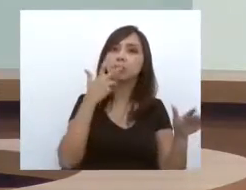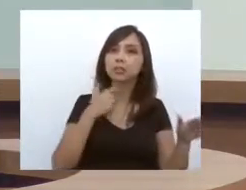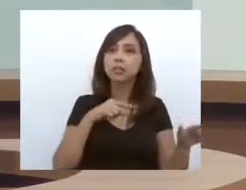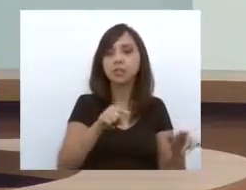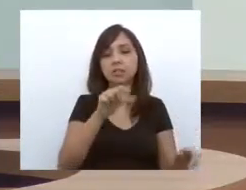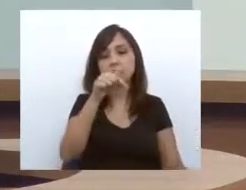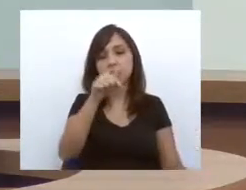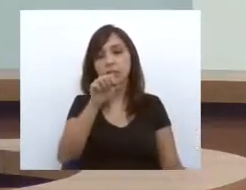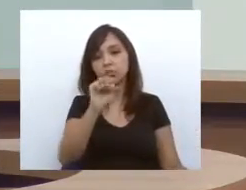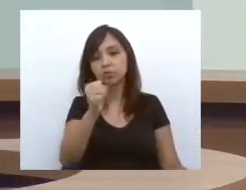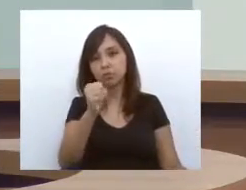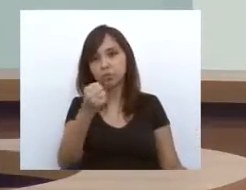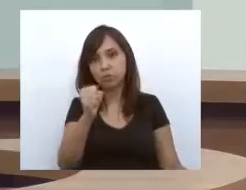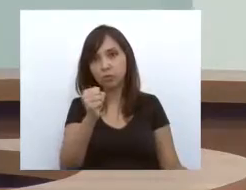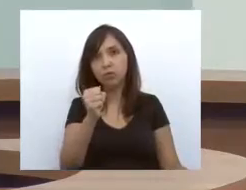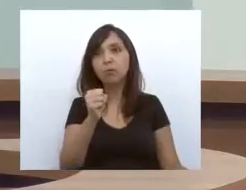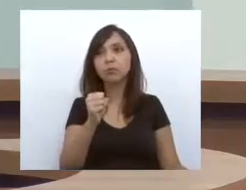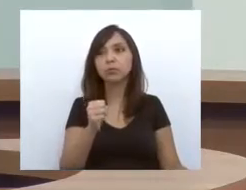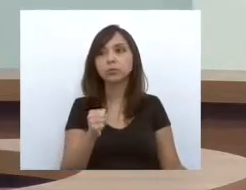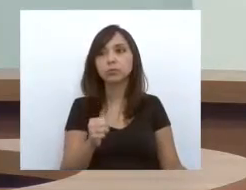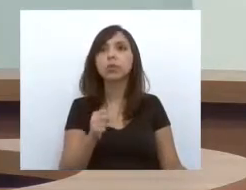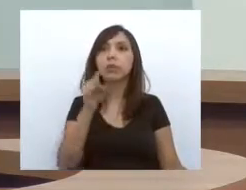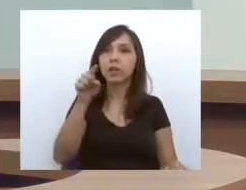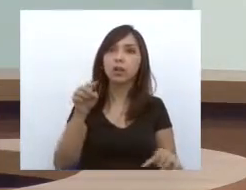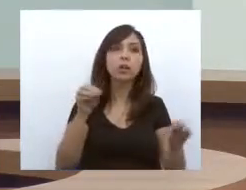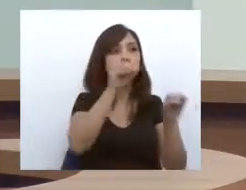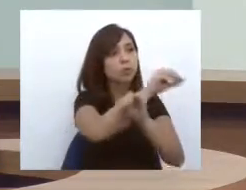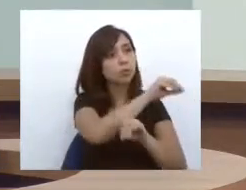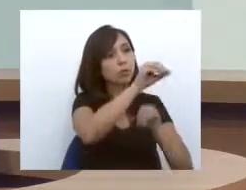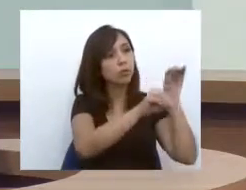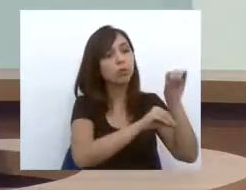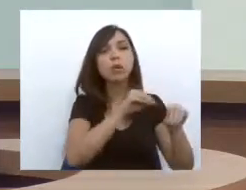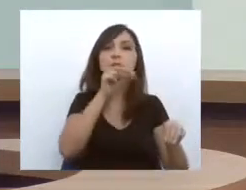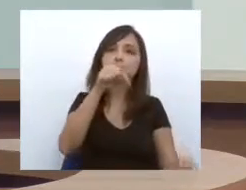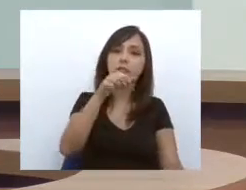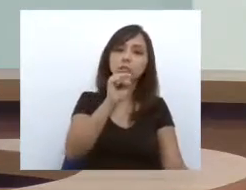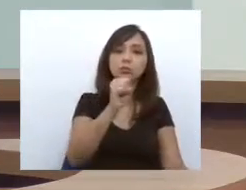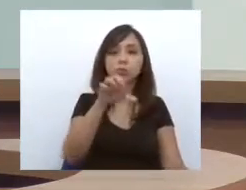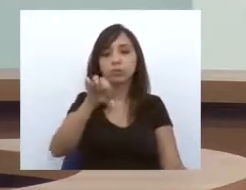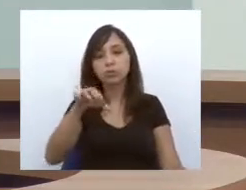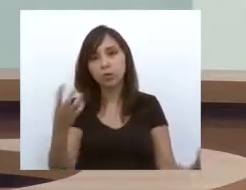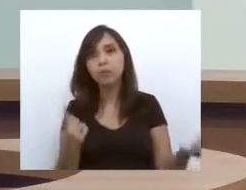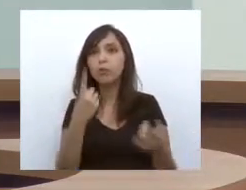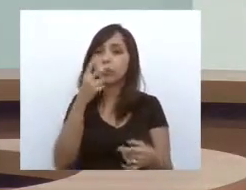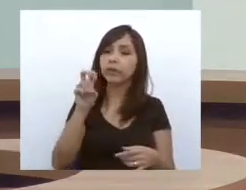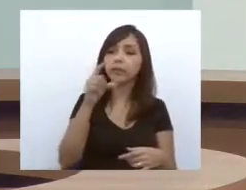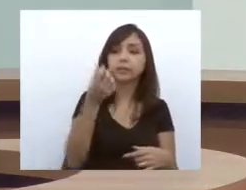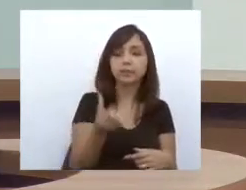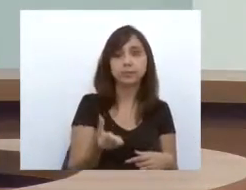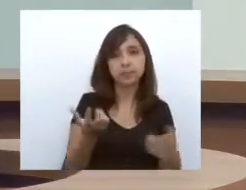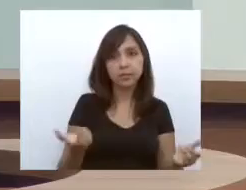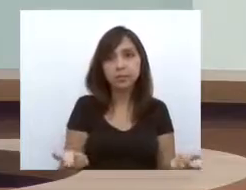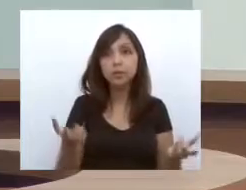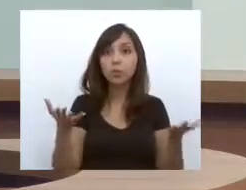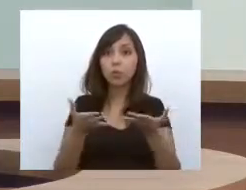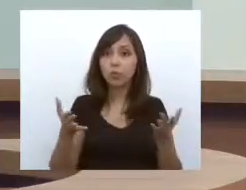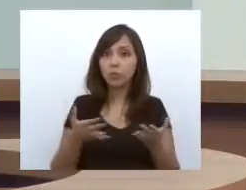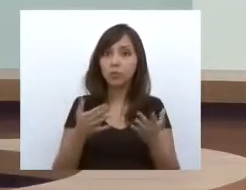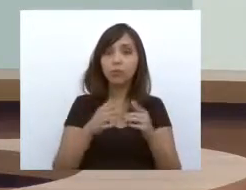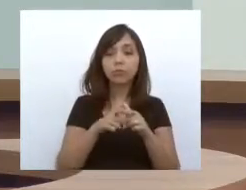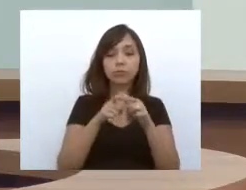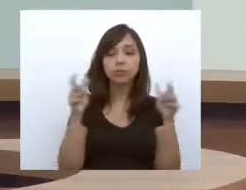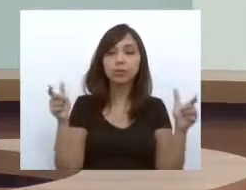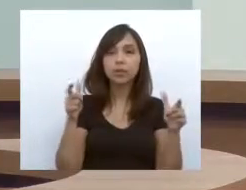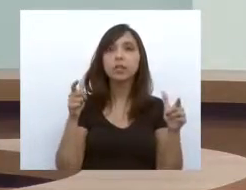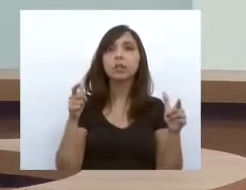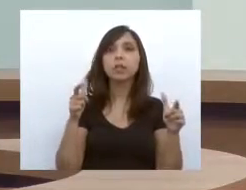7, 8, 9 anos, se for o caso, para colocá-las com crianças de 7, 8, 9 anos, não de 15, 16 anos. Hoje nós temos uma grande